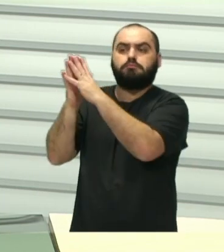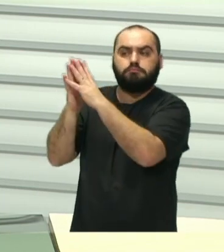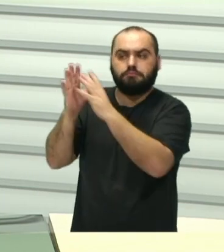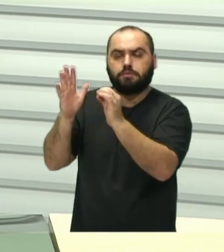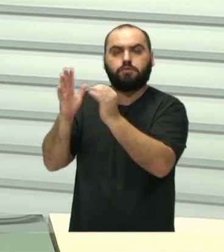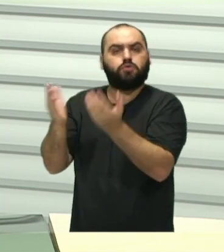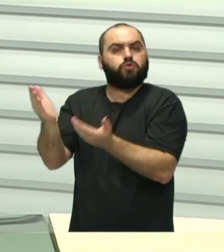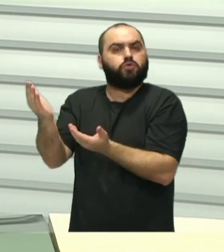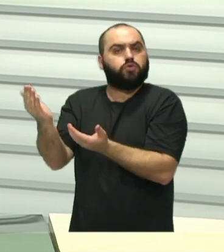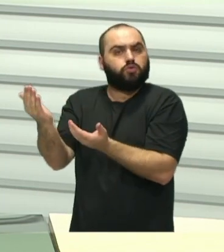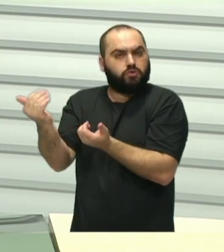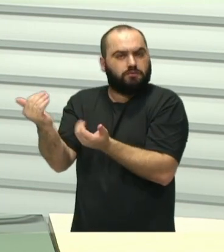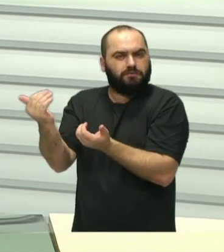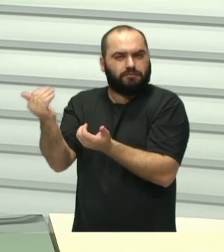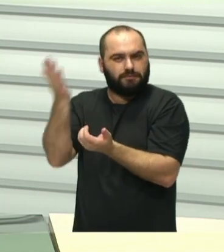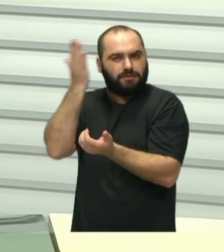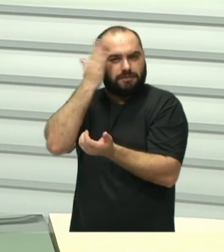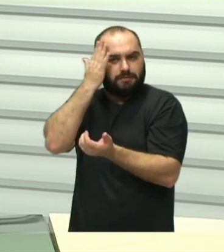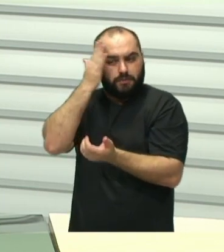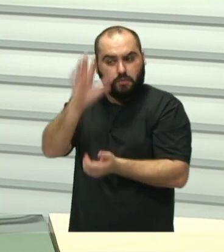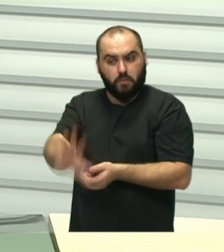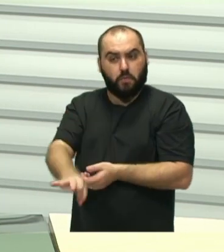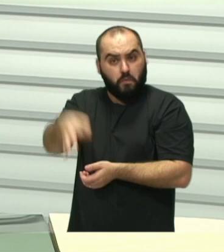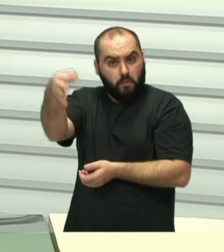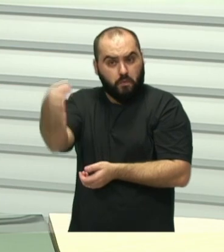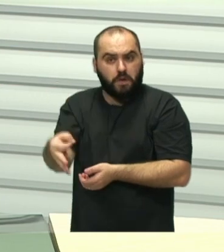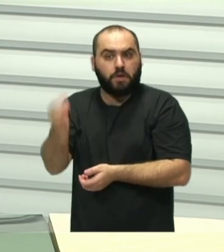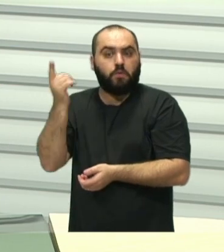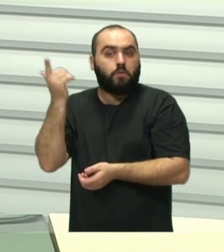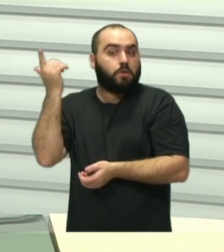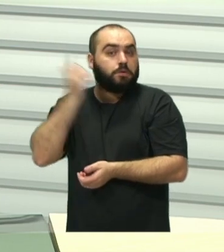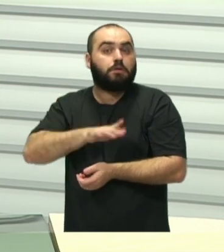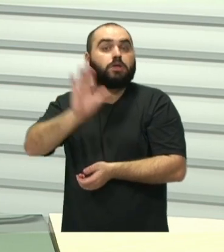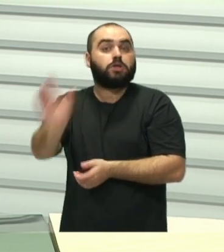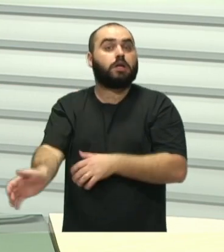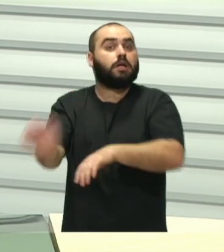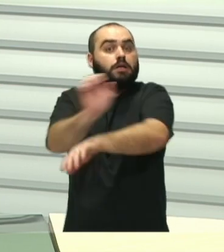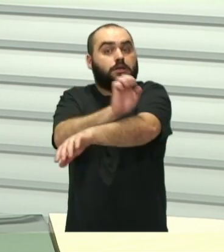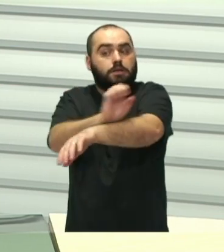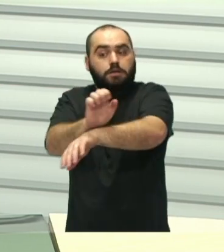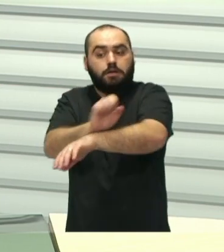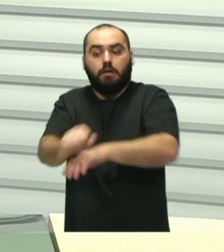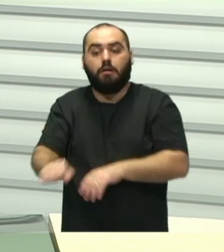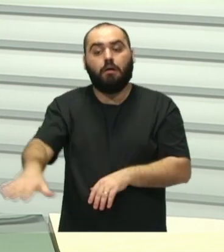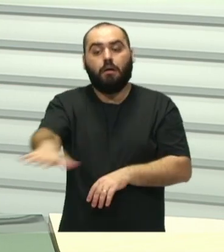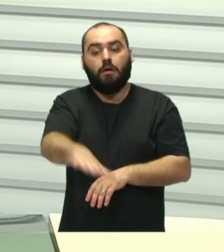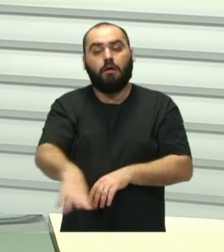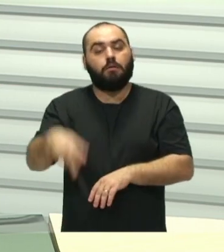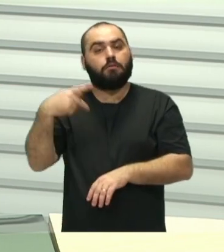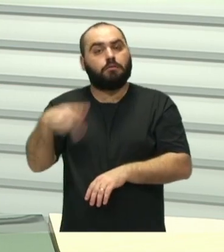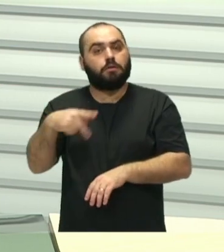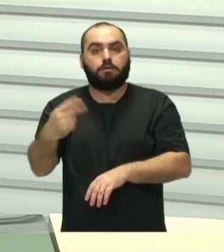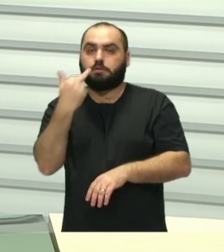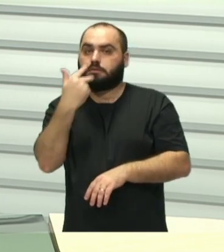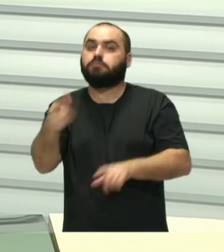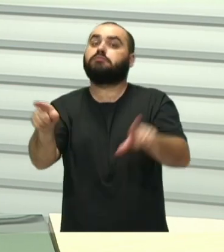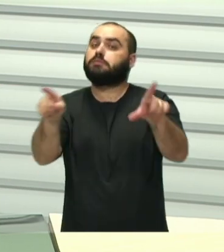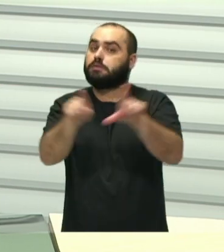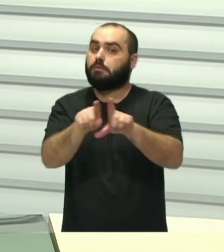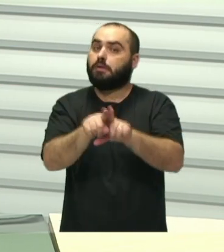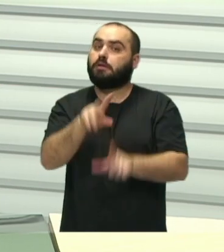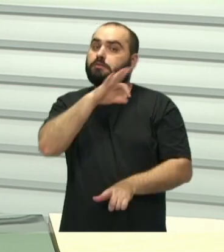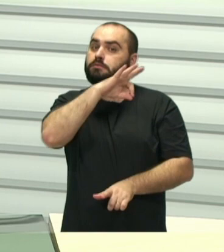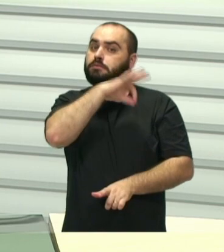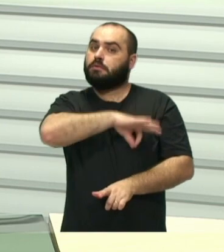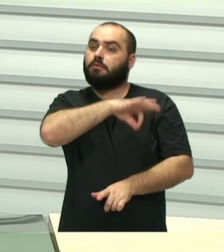acesso na sua qualificação já tendo possibilidade de estagiar uma área afim e ao mesmo tempo também sendo remunerado